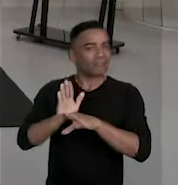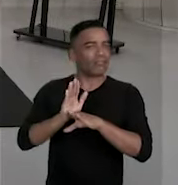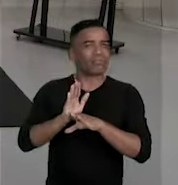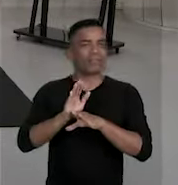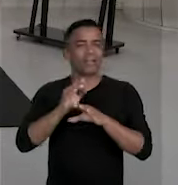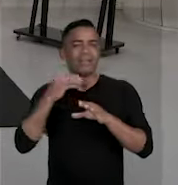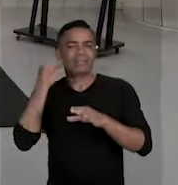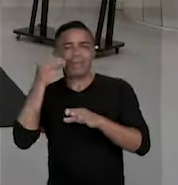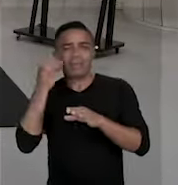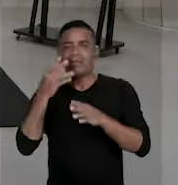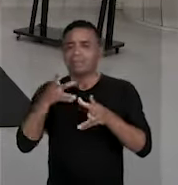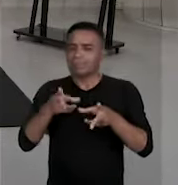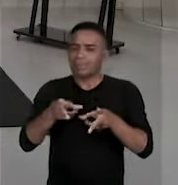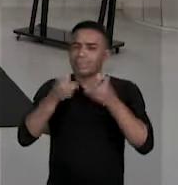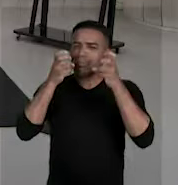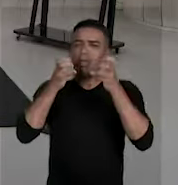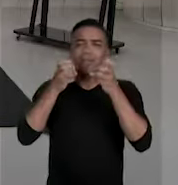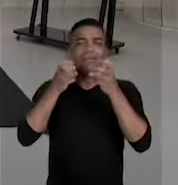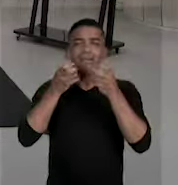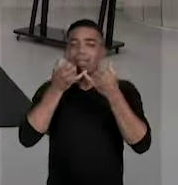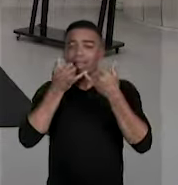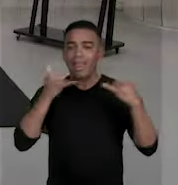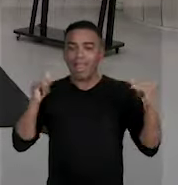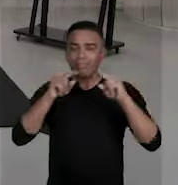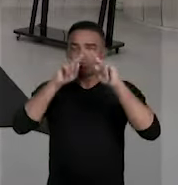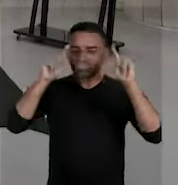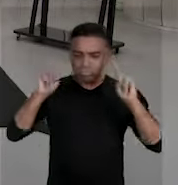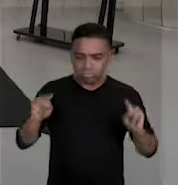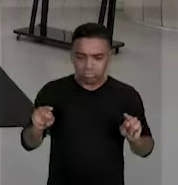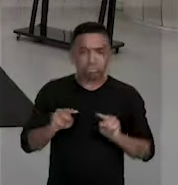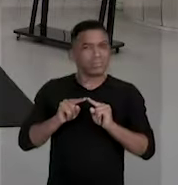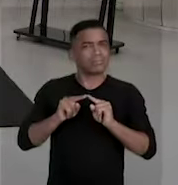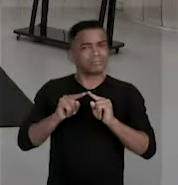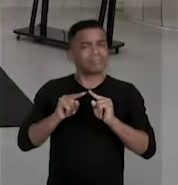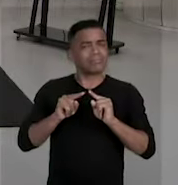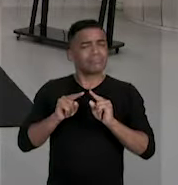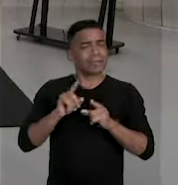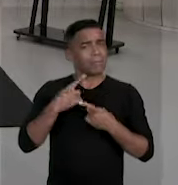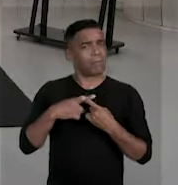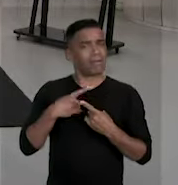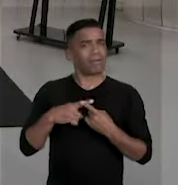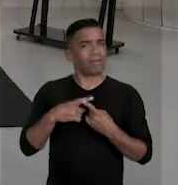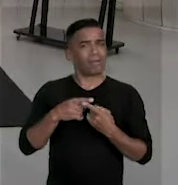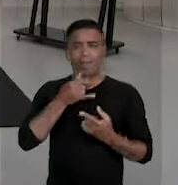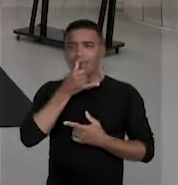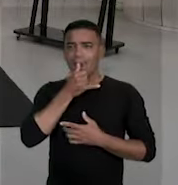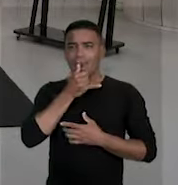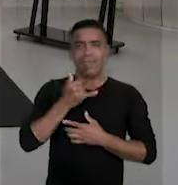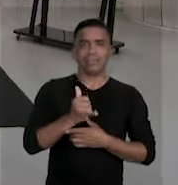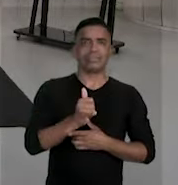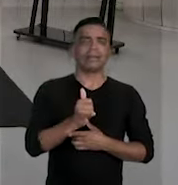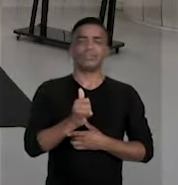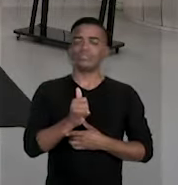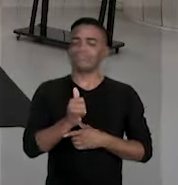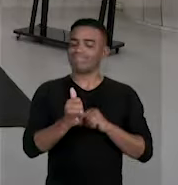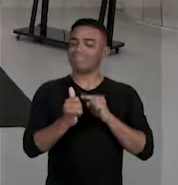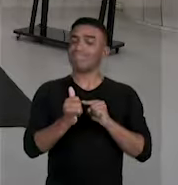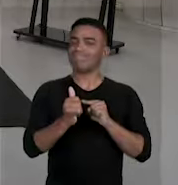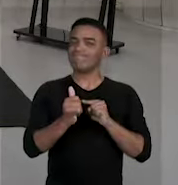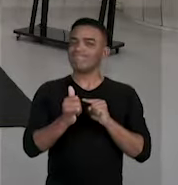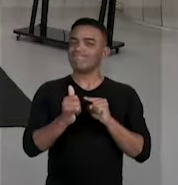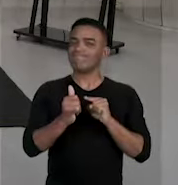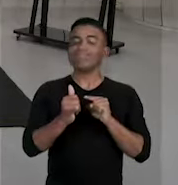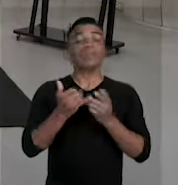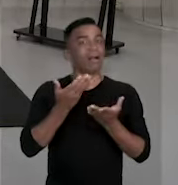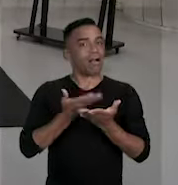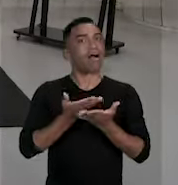o conceito de tensão elétrica. Por quê? Porque nós estamos falando de eletricidade, né? Então, na aula de hoje,